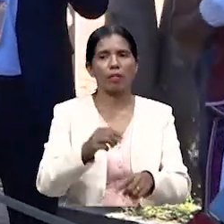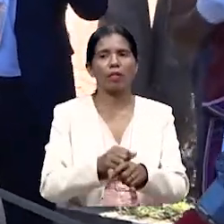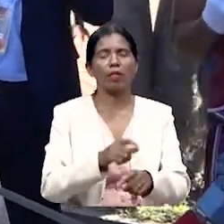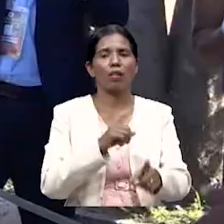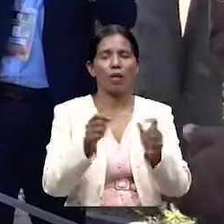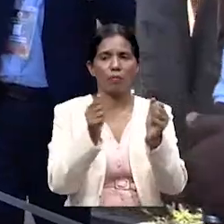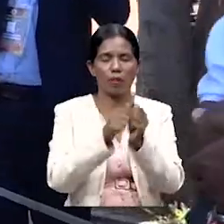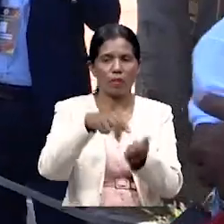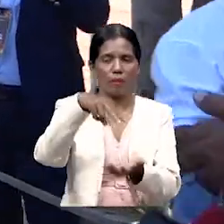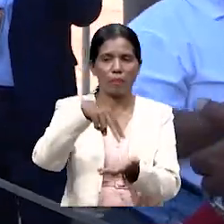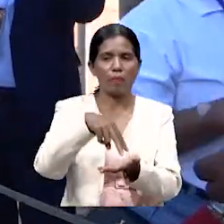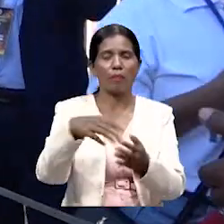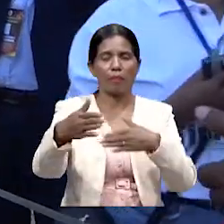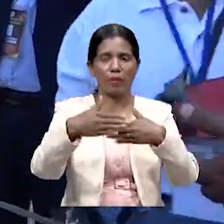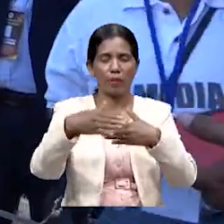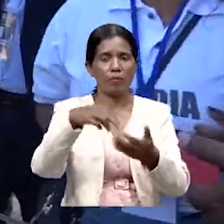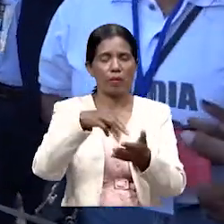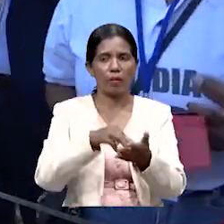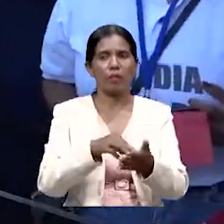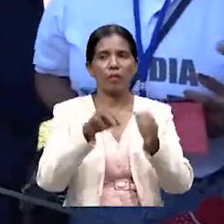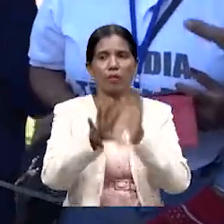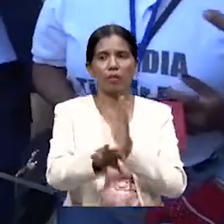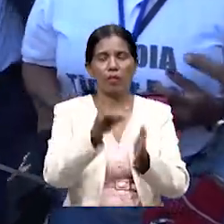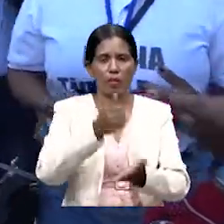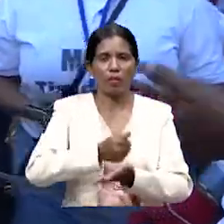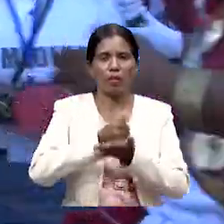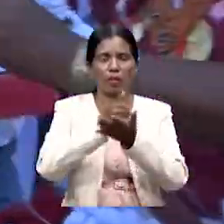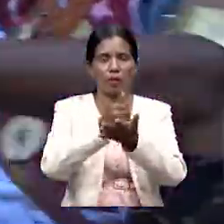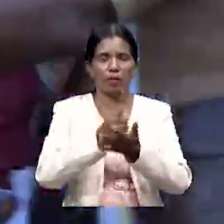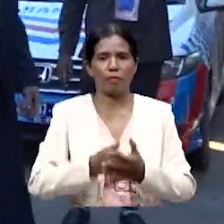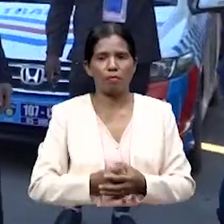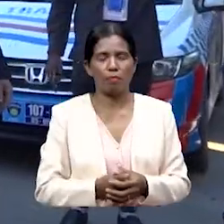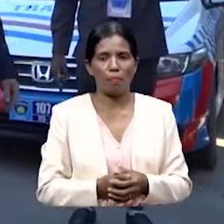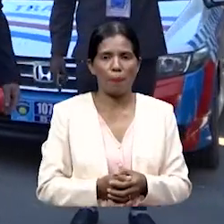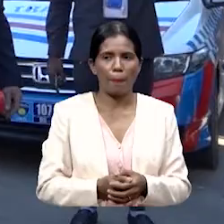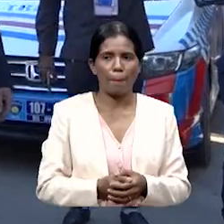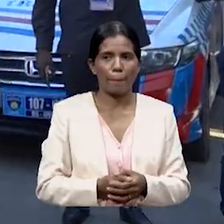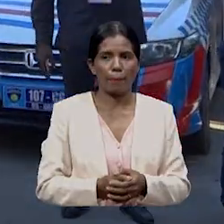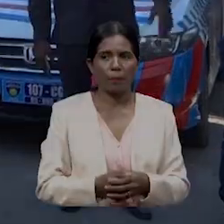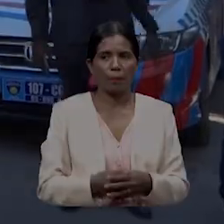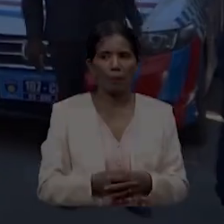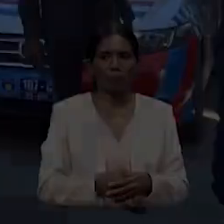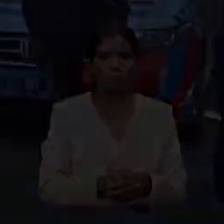komitiva hamrik besik minutu sanul resin foin hetan atendimento. Almeida dos Santos, Dilma Sujeti, JMN.